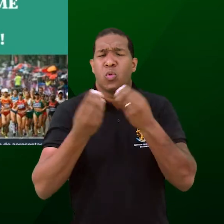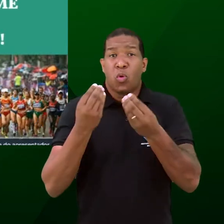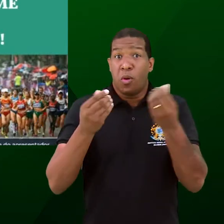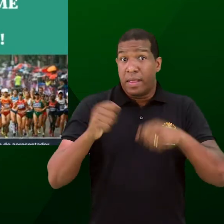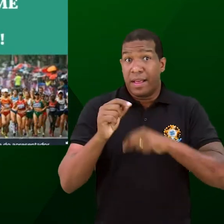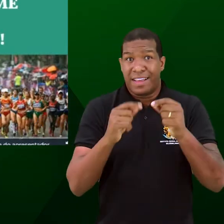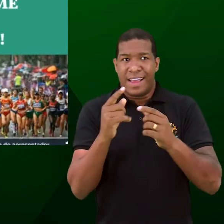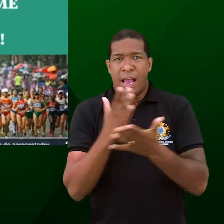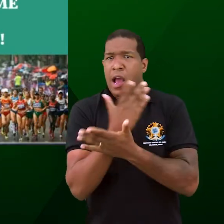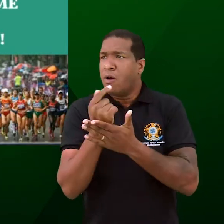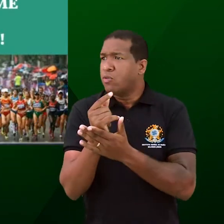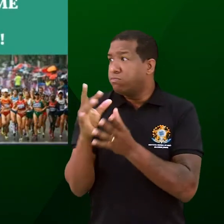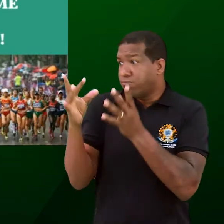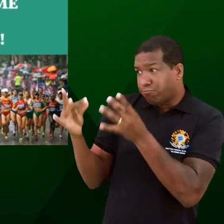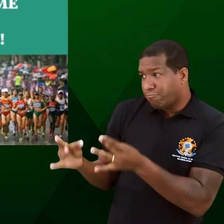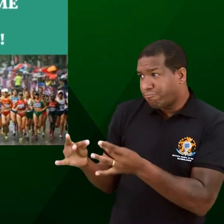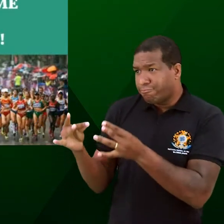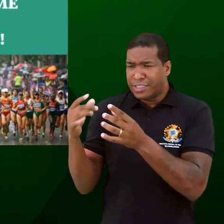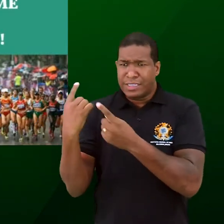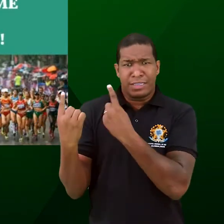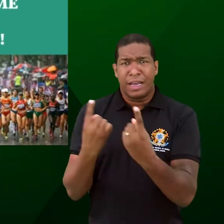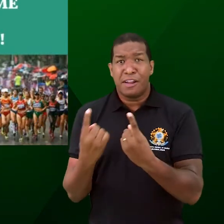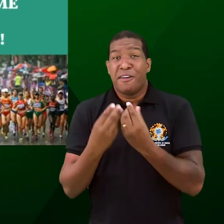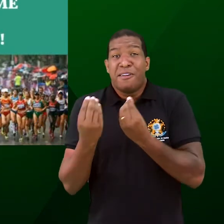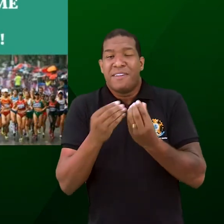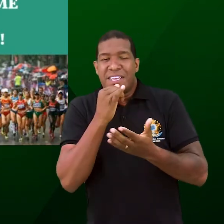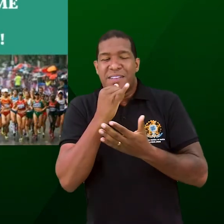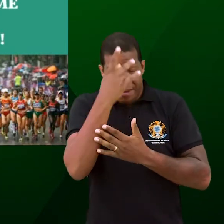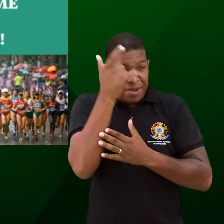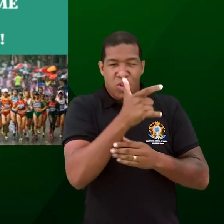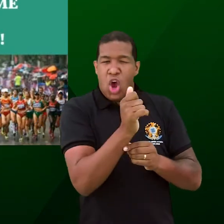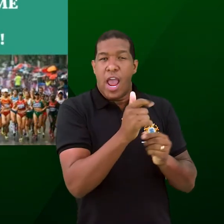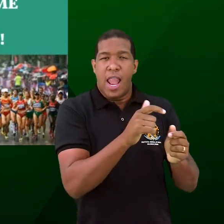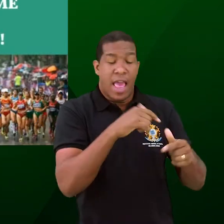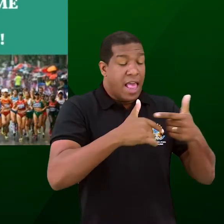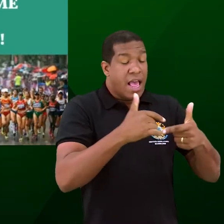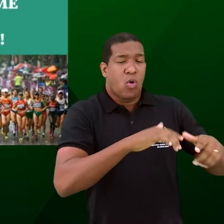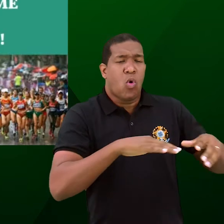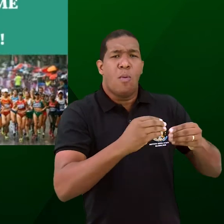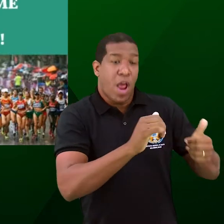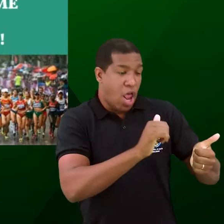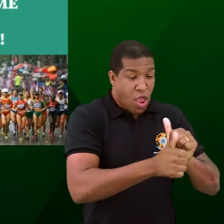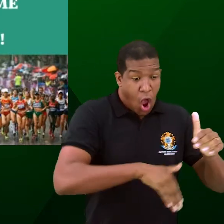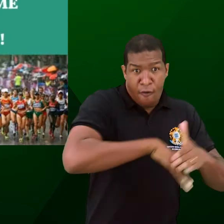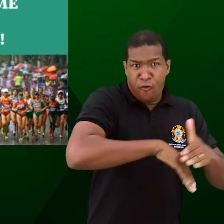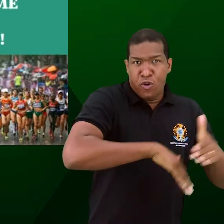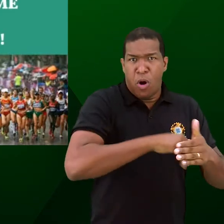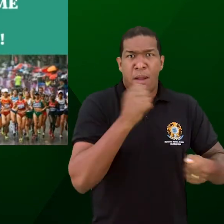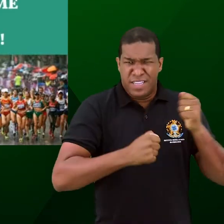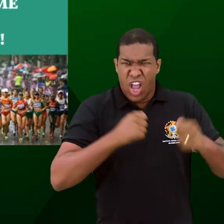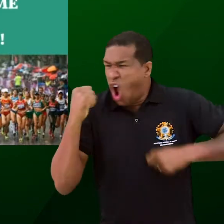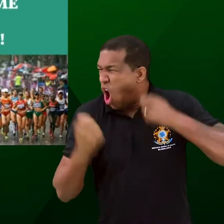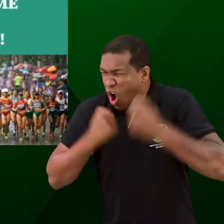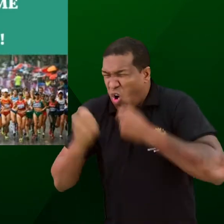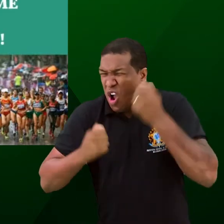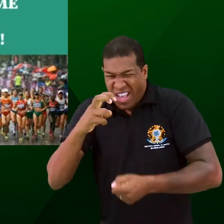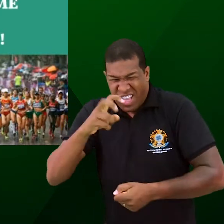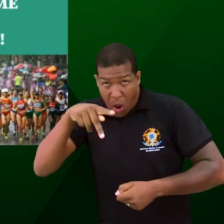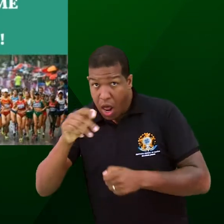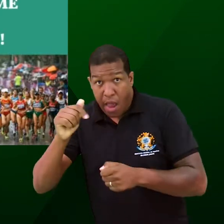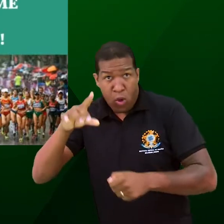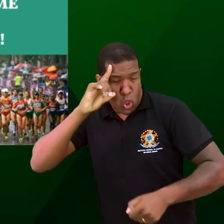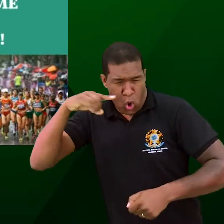dia, vai chegar ali, depois de 2, 3 meses de aula, eu já não sinto esse cansaço, porque ocorreram melhoras, né, no meu sistema